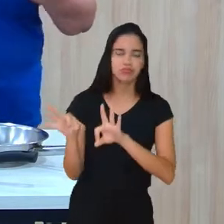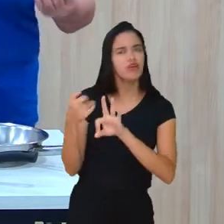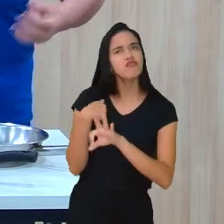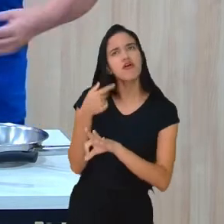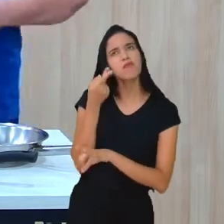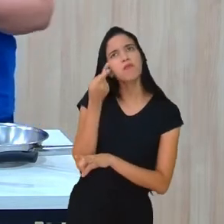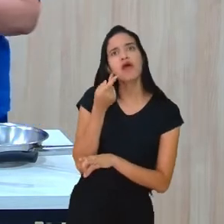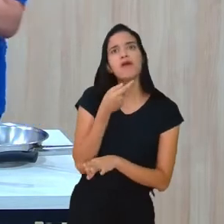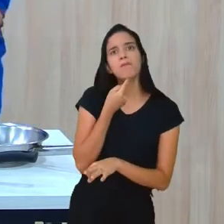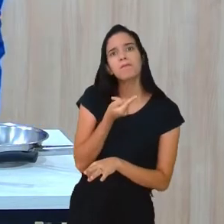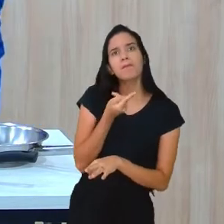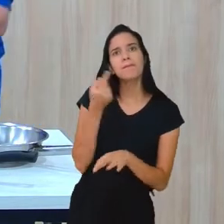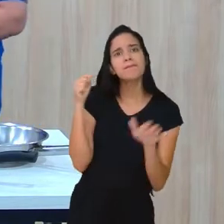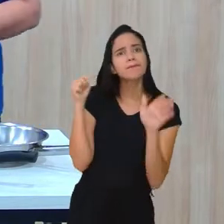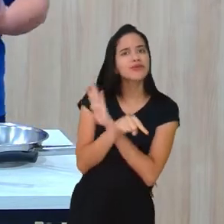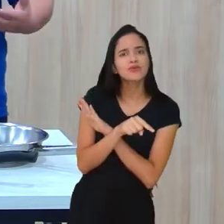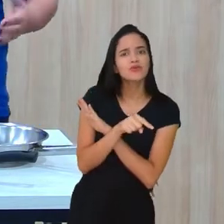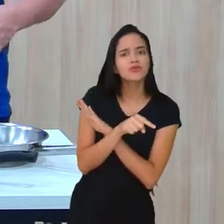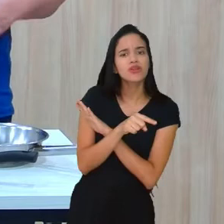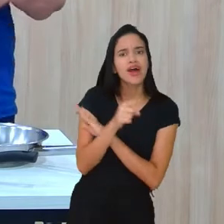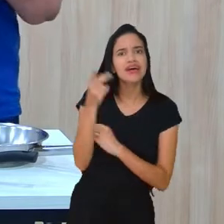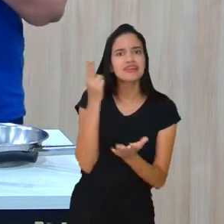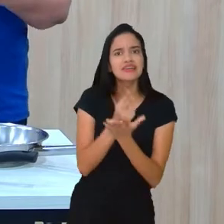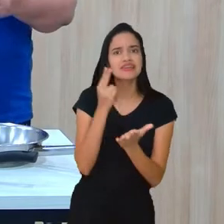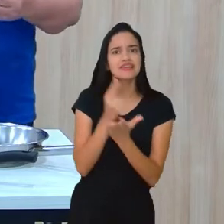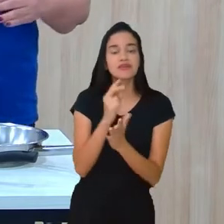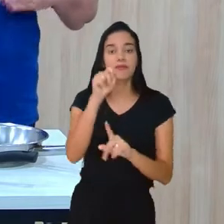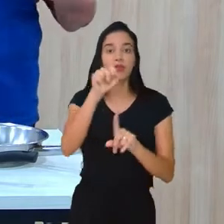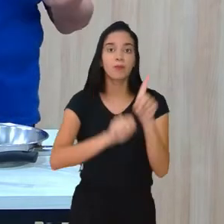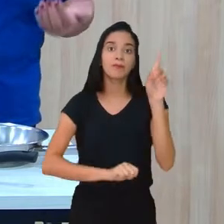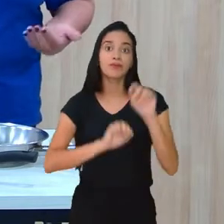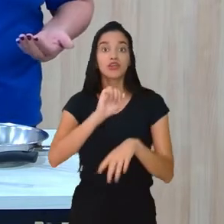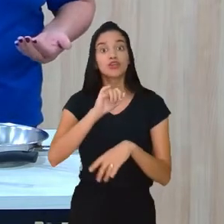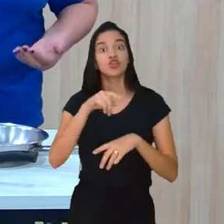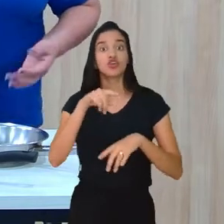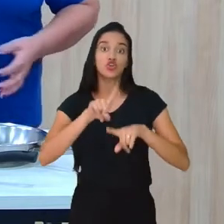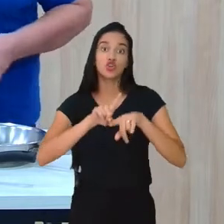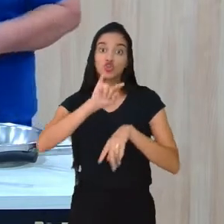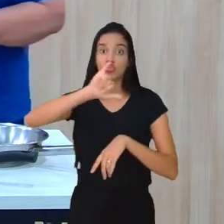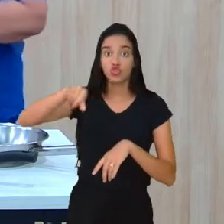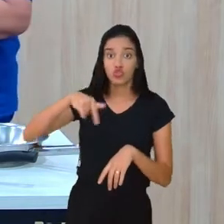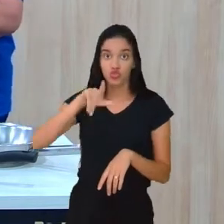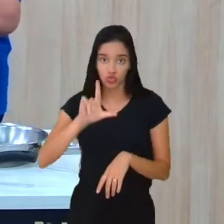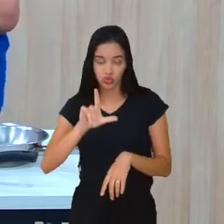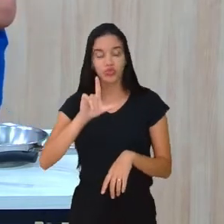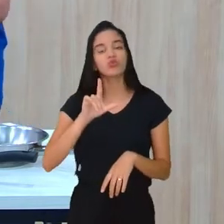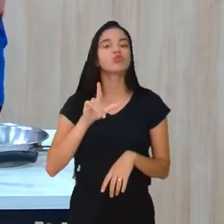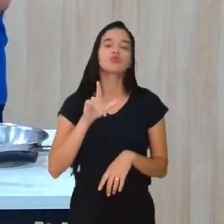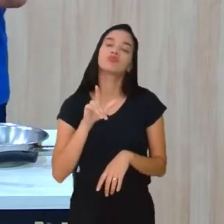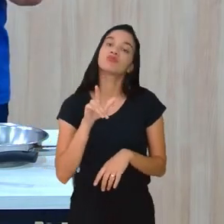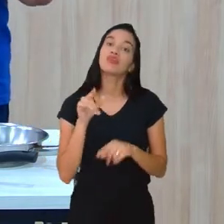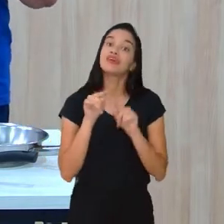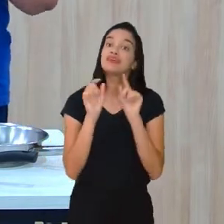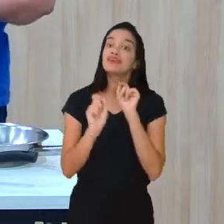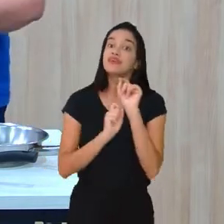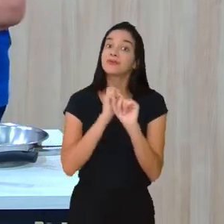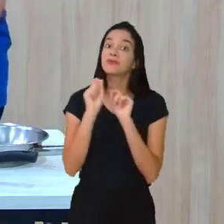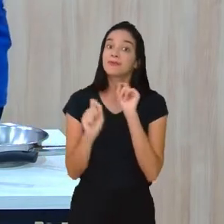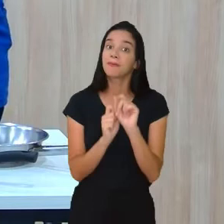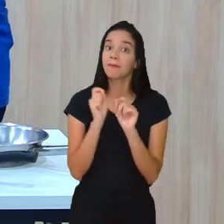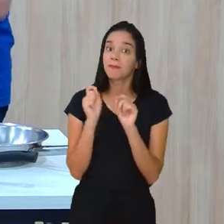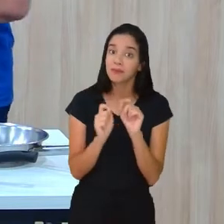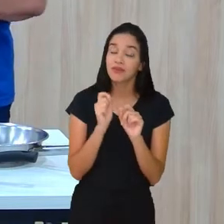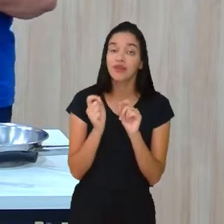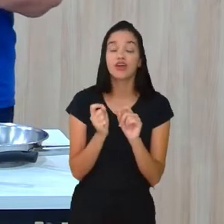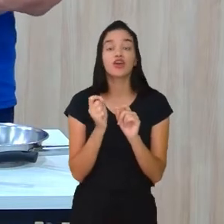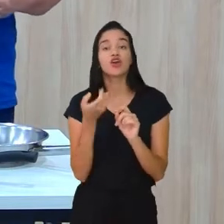dizer assim, sempre acontece no mês de julho, não só aqui no Brasil, em outros países. Isso aí, gente, é devido às